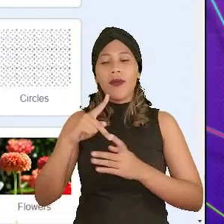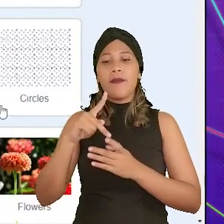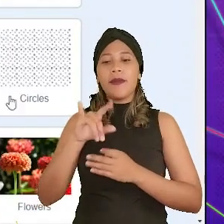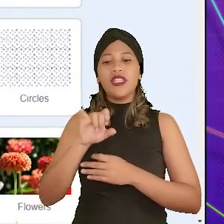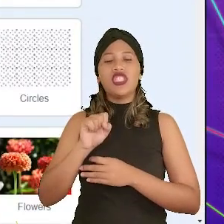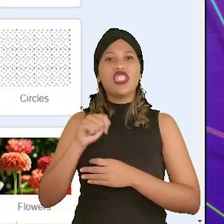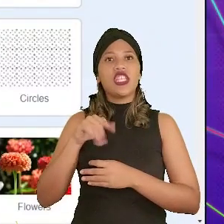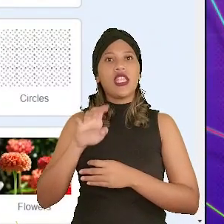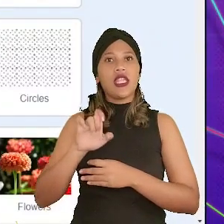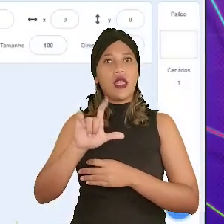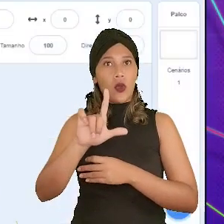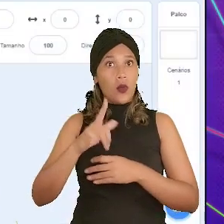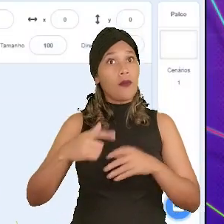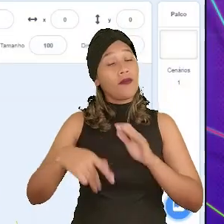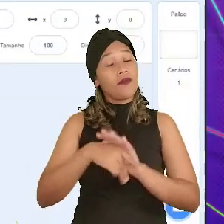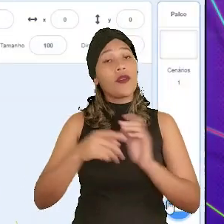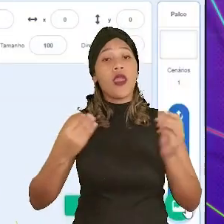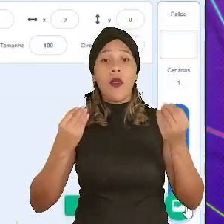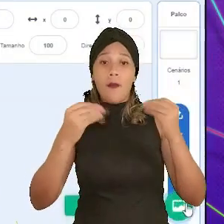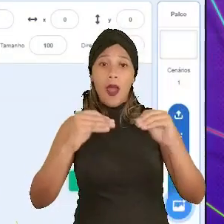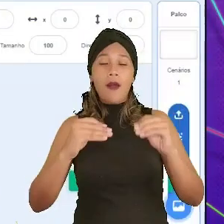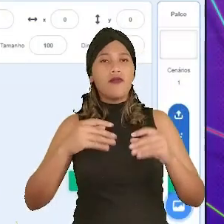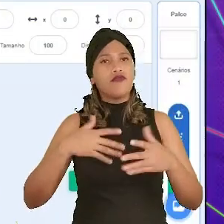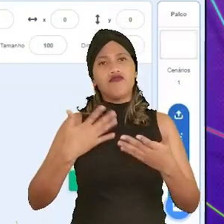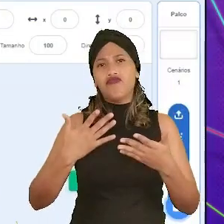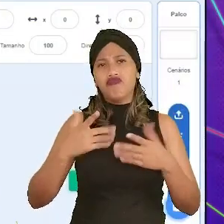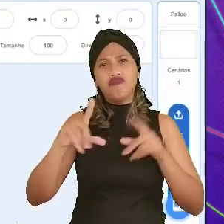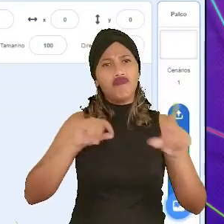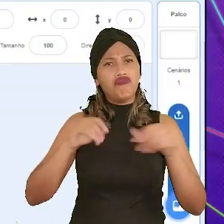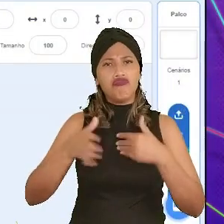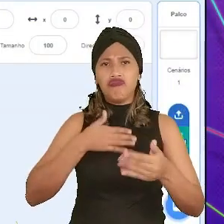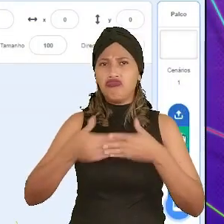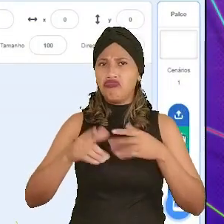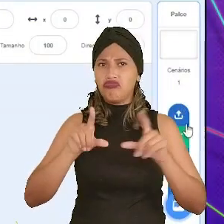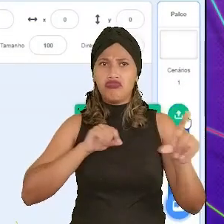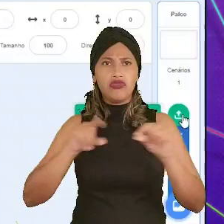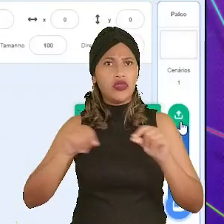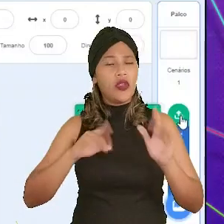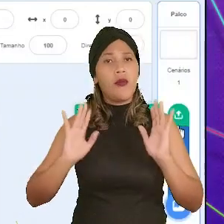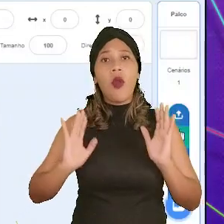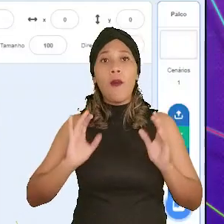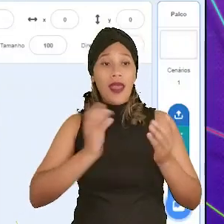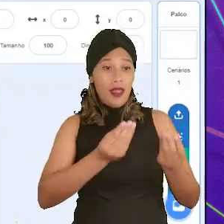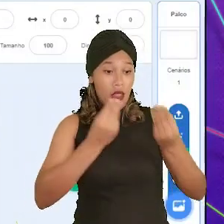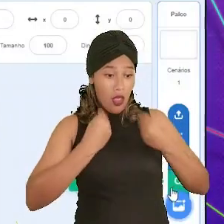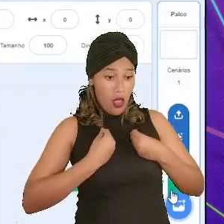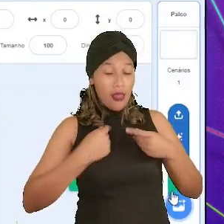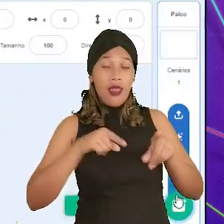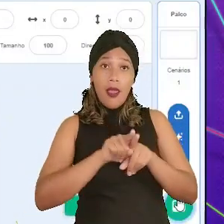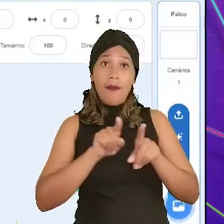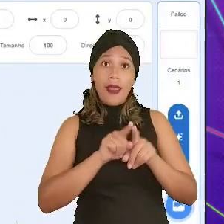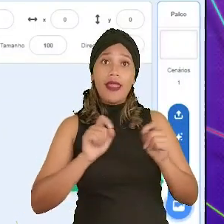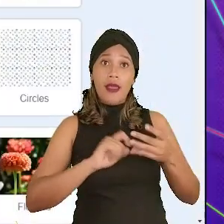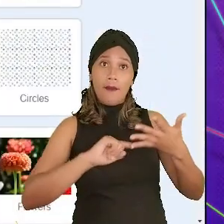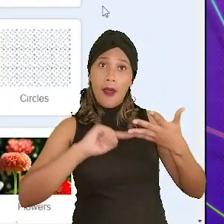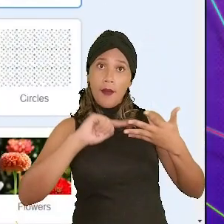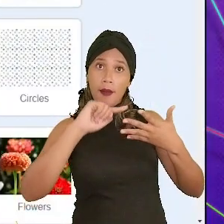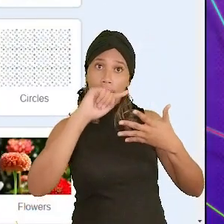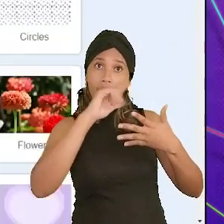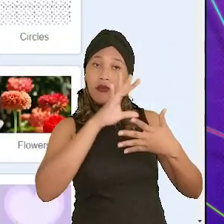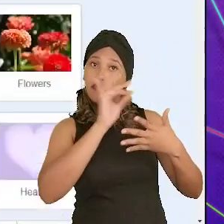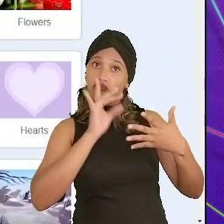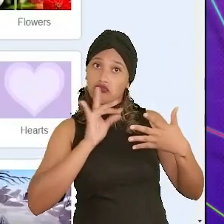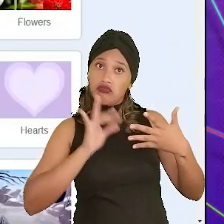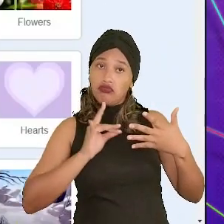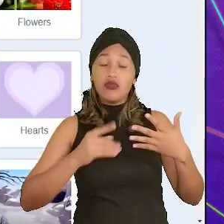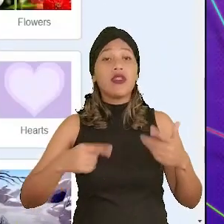o Piskel. Temos como adicionar um cenário aleatório com base nos cenários que o Scratch oferece para a gente. E